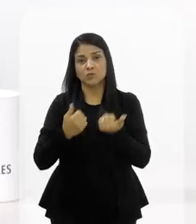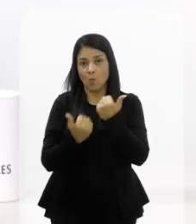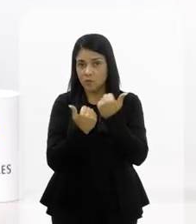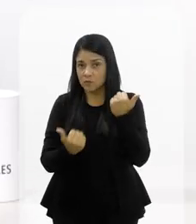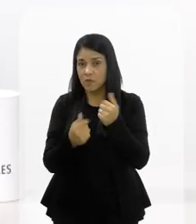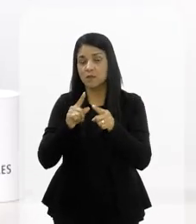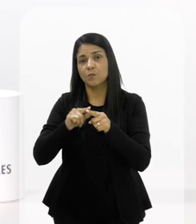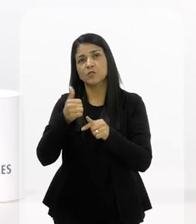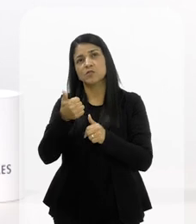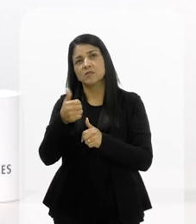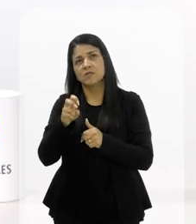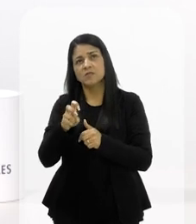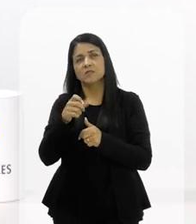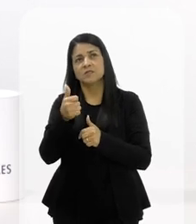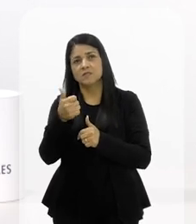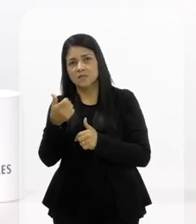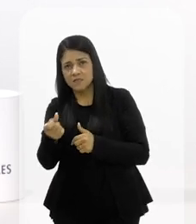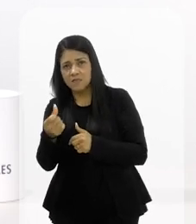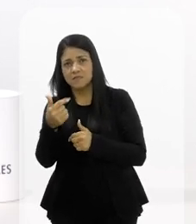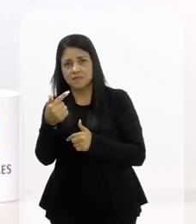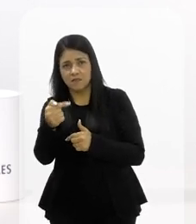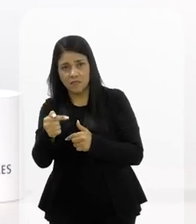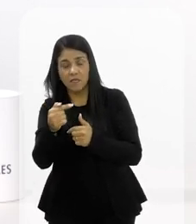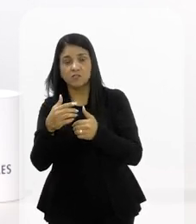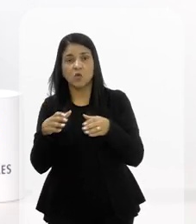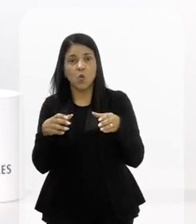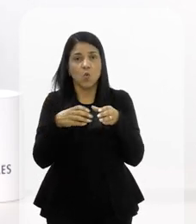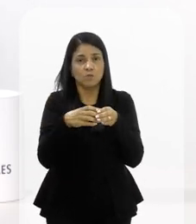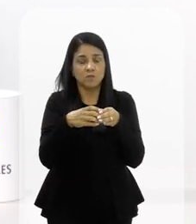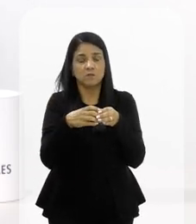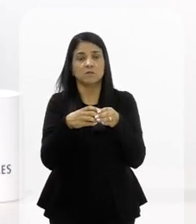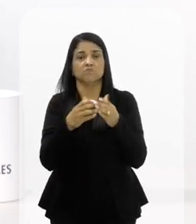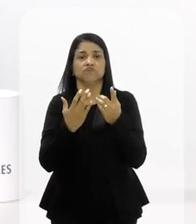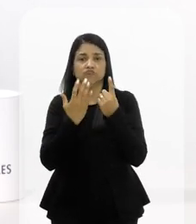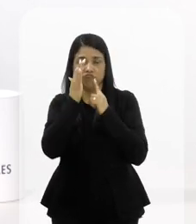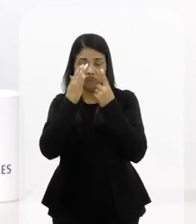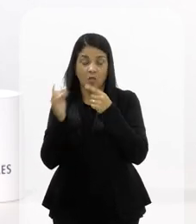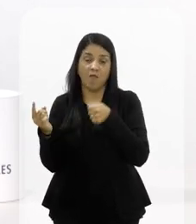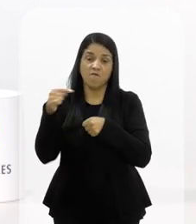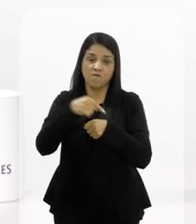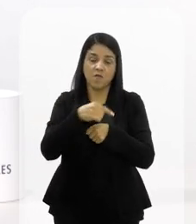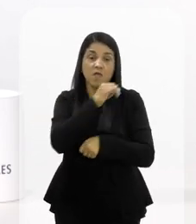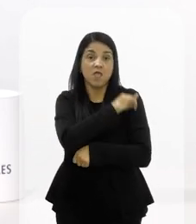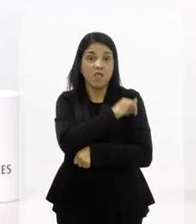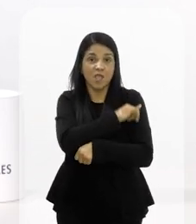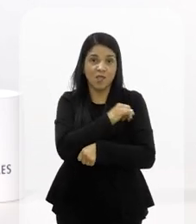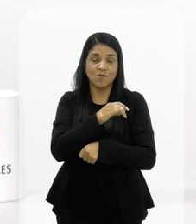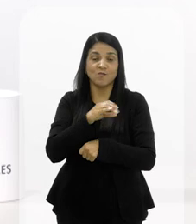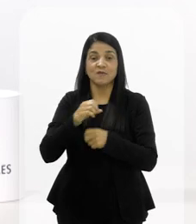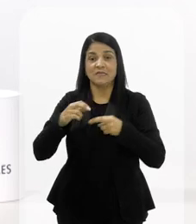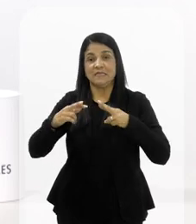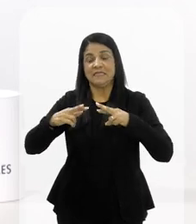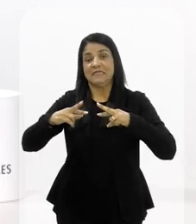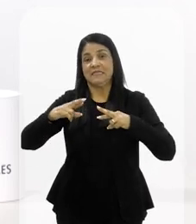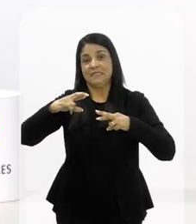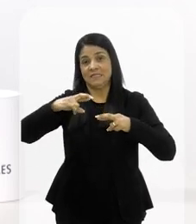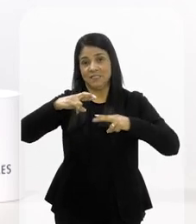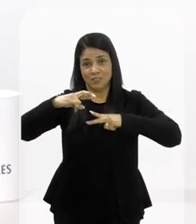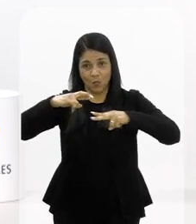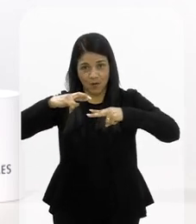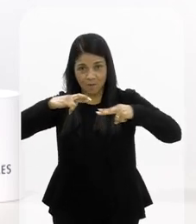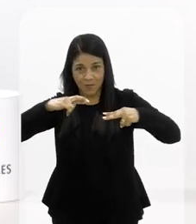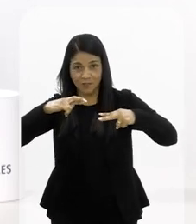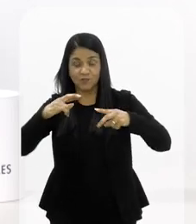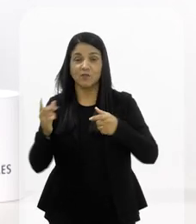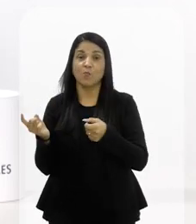assistente depois eu trabalhei 15 16 17 no formato de comissão de carnaval aí vim pro Rio fazer São Clemente depois